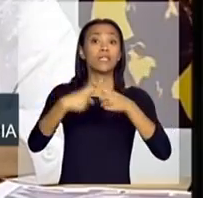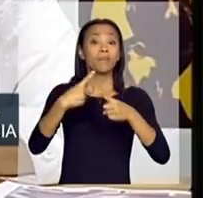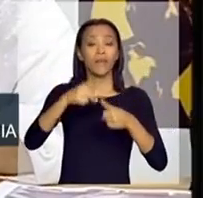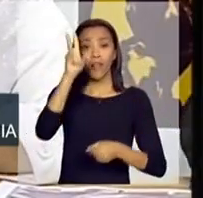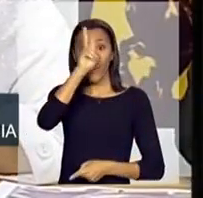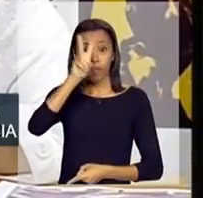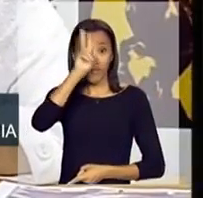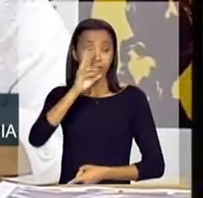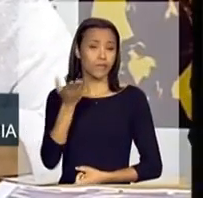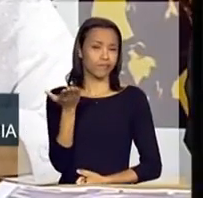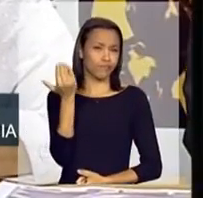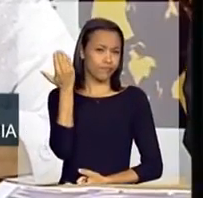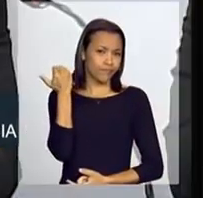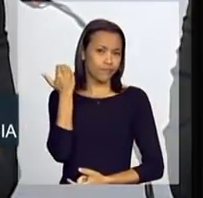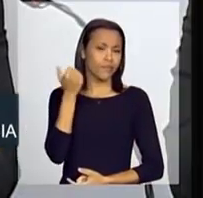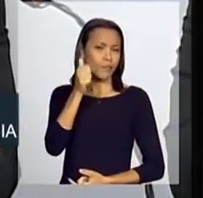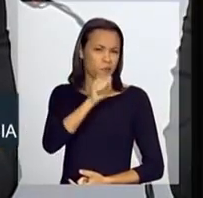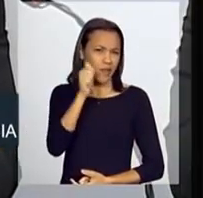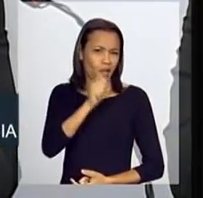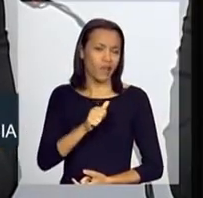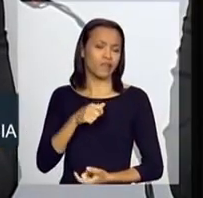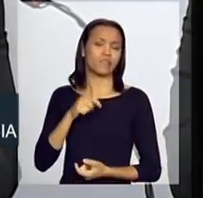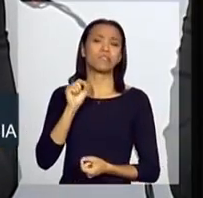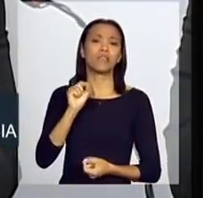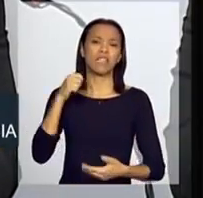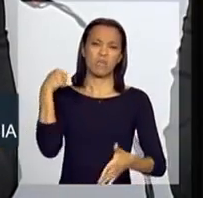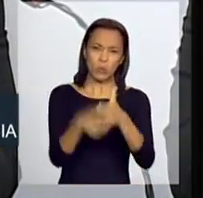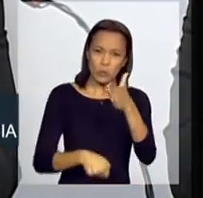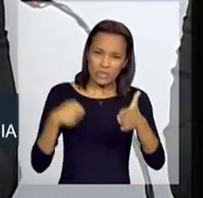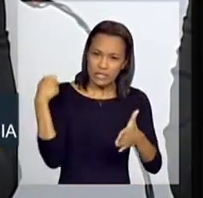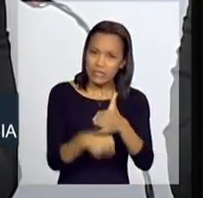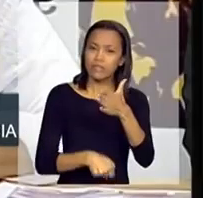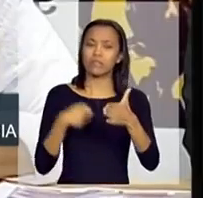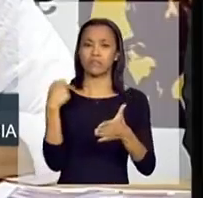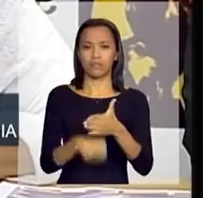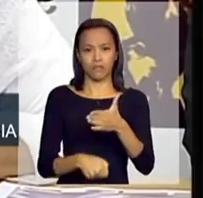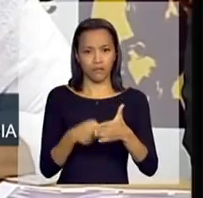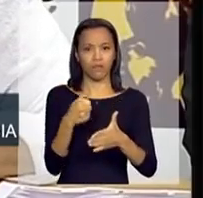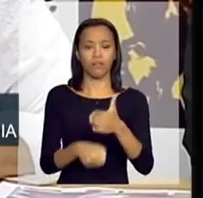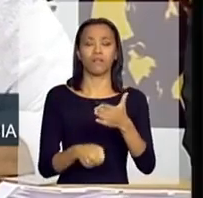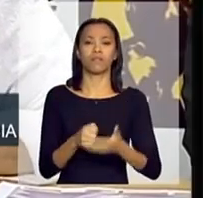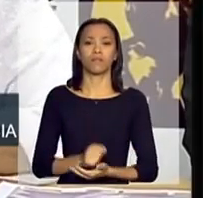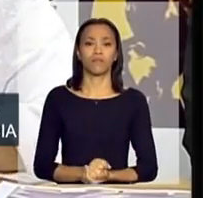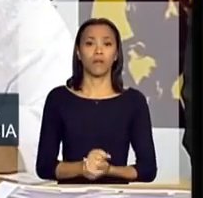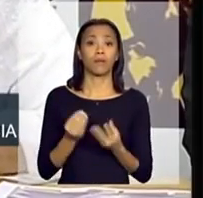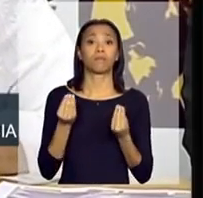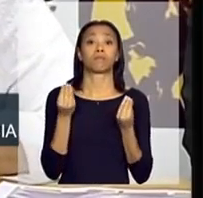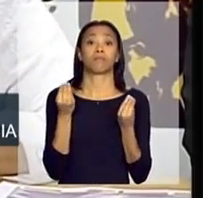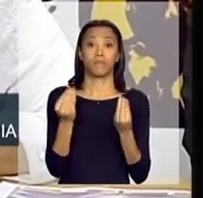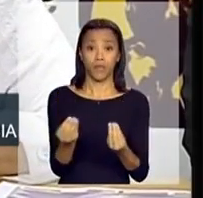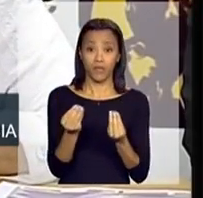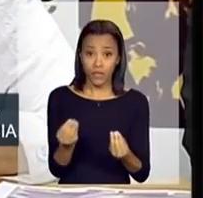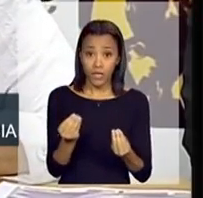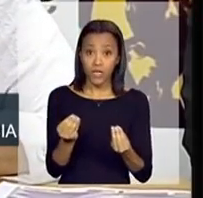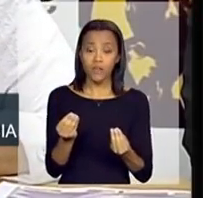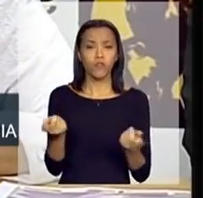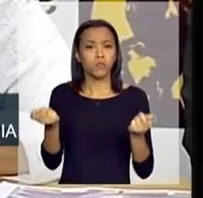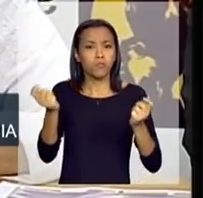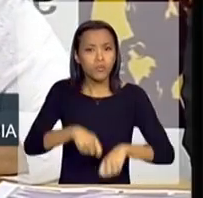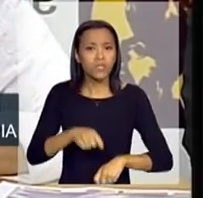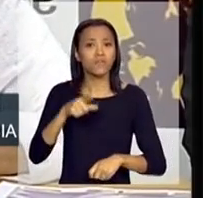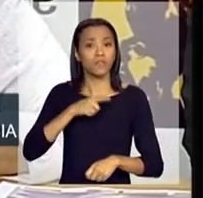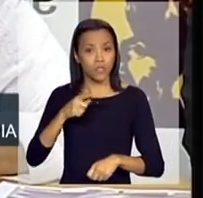de mulheres que lutaram em diferentes frentes para que as democracias,